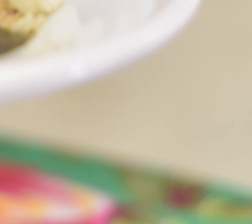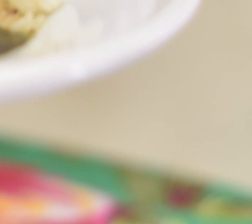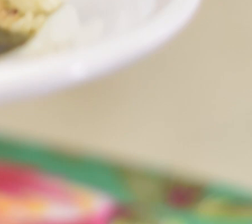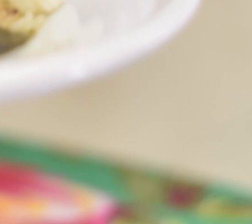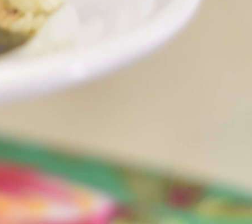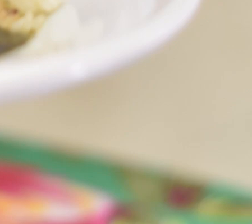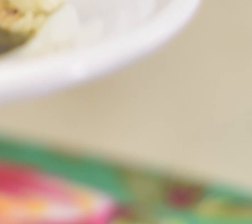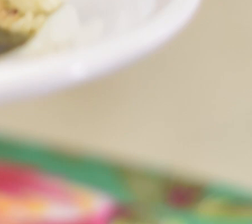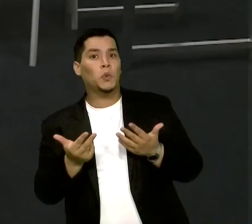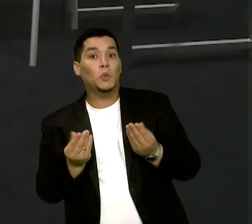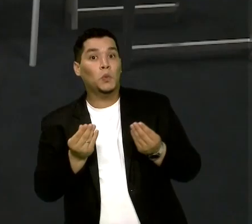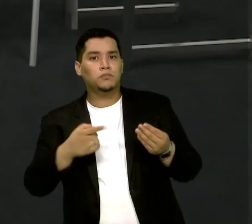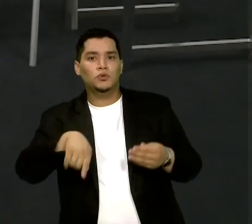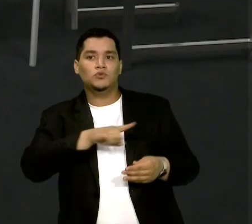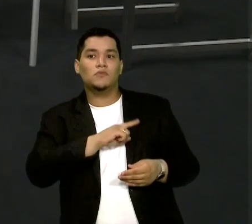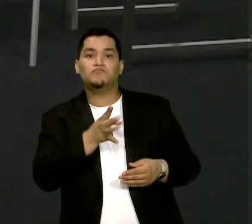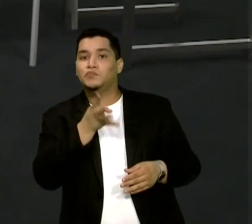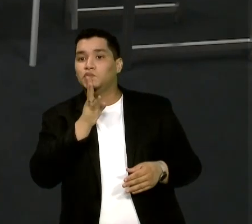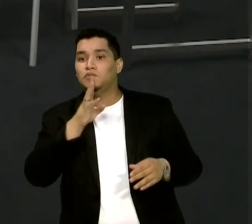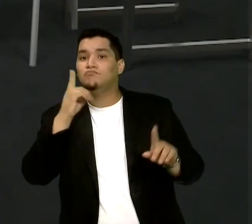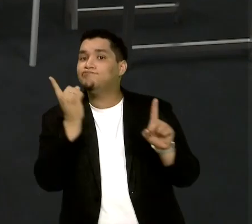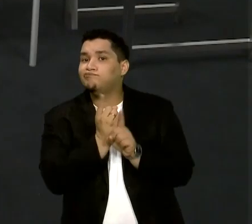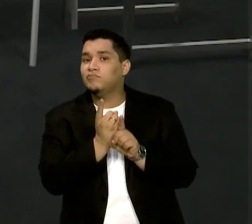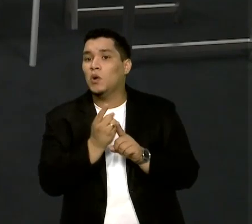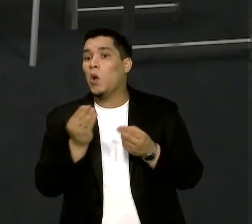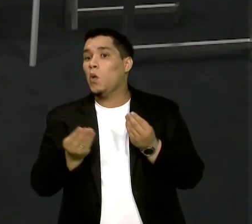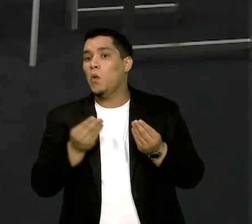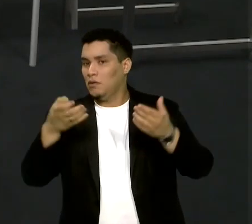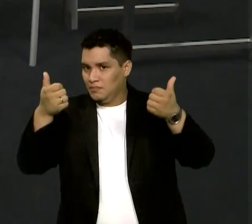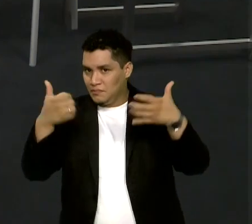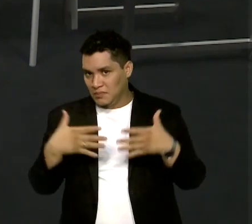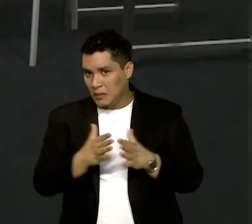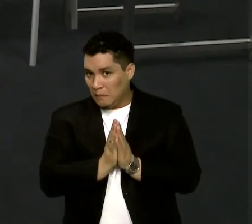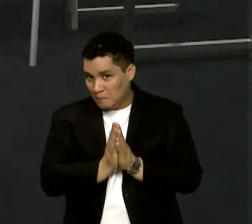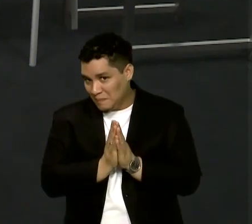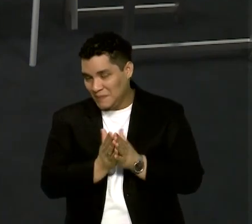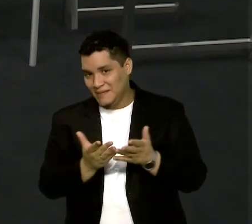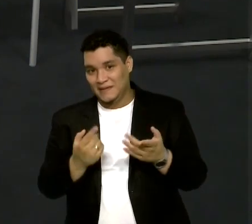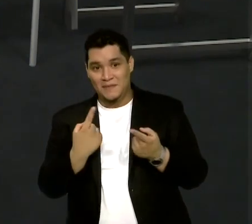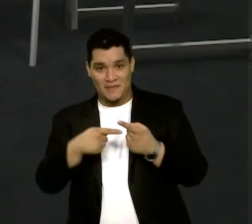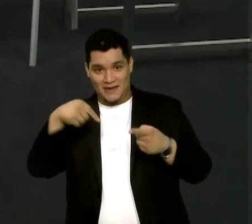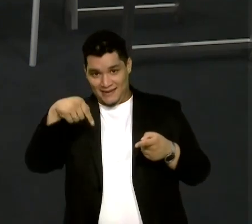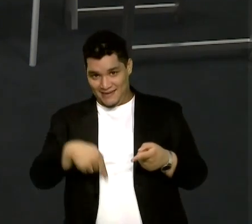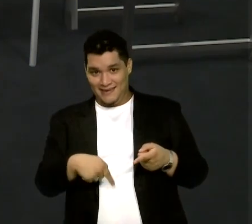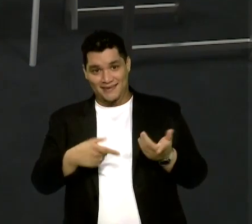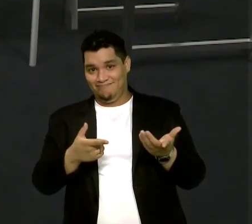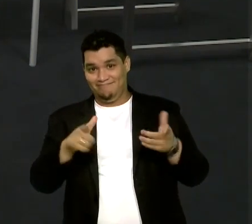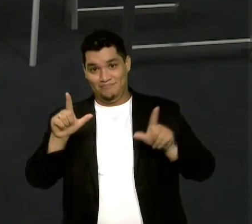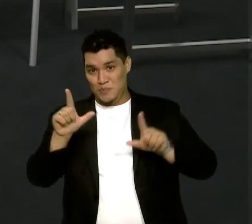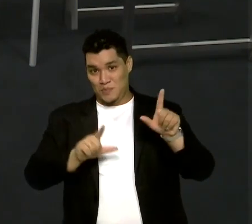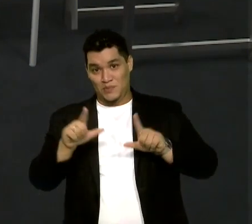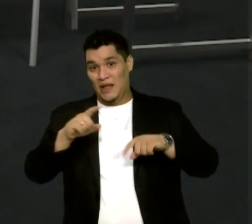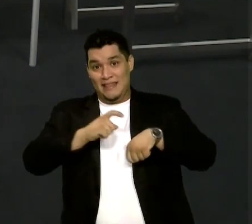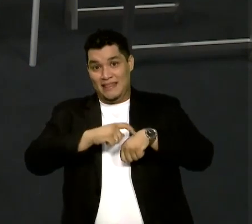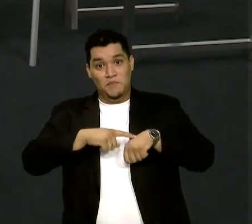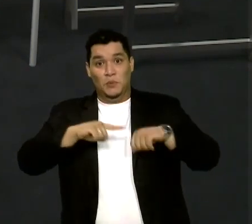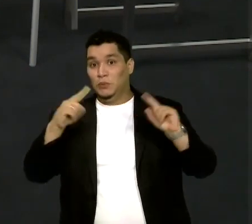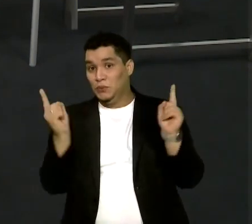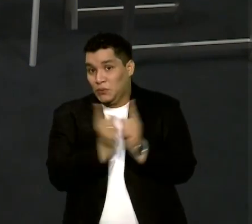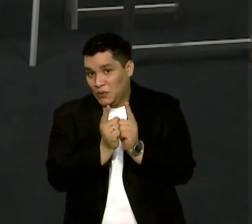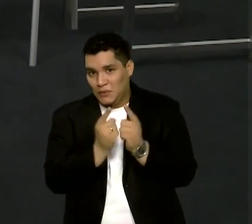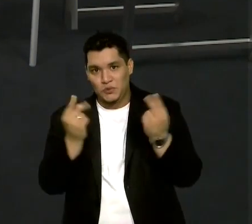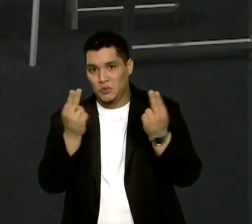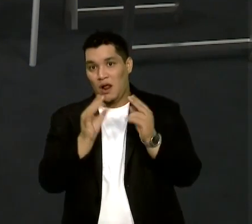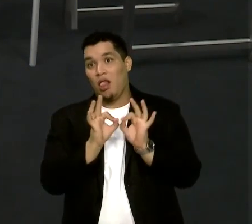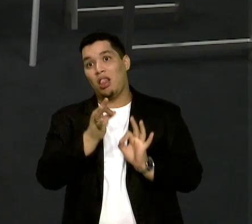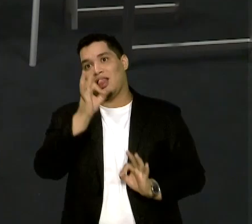né, descobre mais sobre a história de, sim, vocês? Porque, né, o programa, infelizmente, não tem um tempo suficiente para